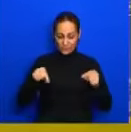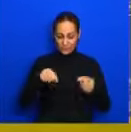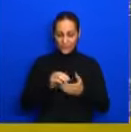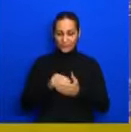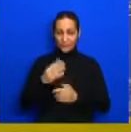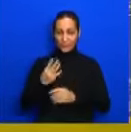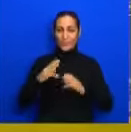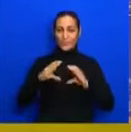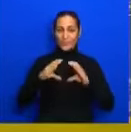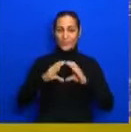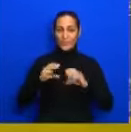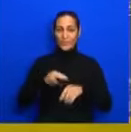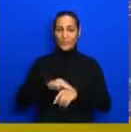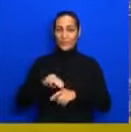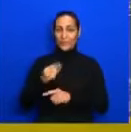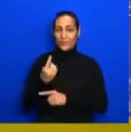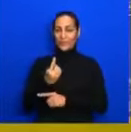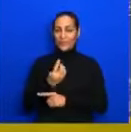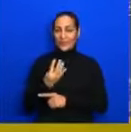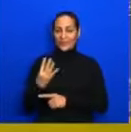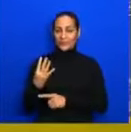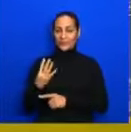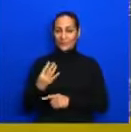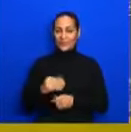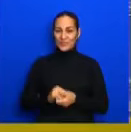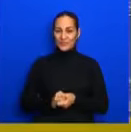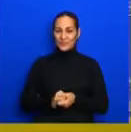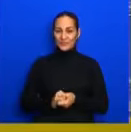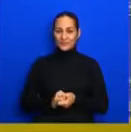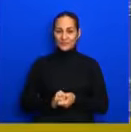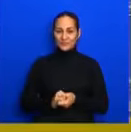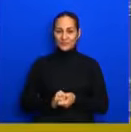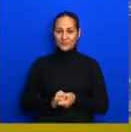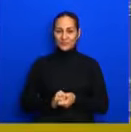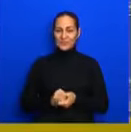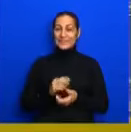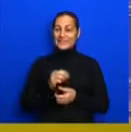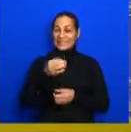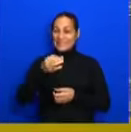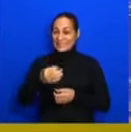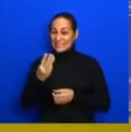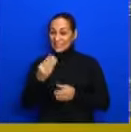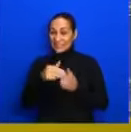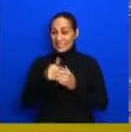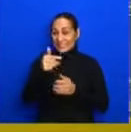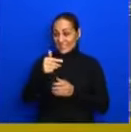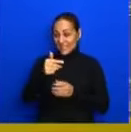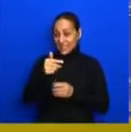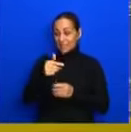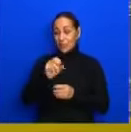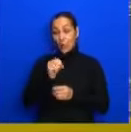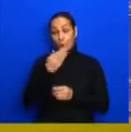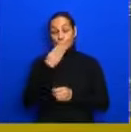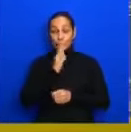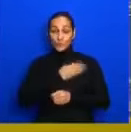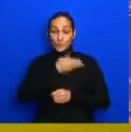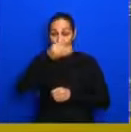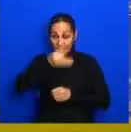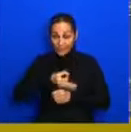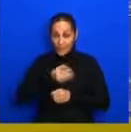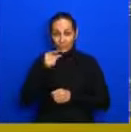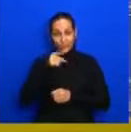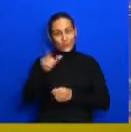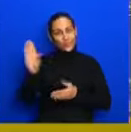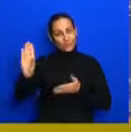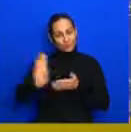quatro. Bola marrom 14, marrom número 14. Acertando de 3 a 7 números ou acertando o time do coração,